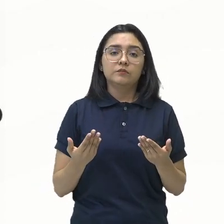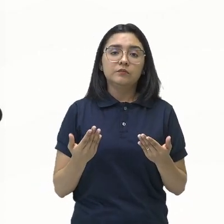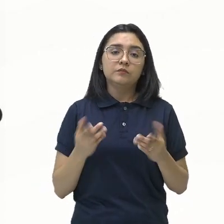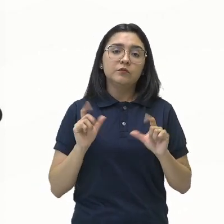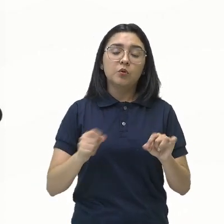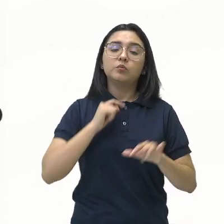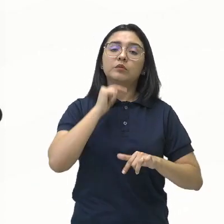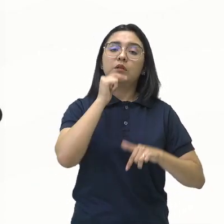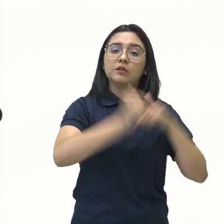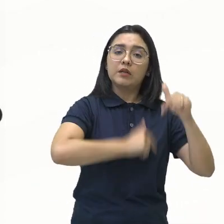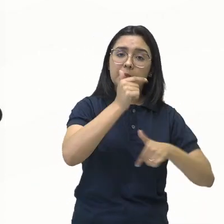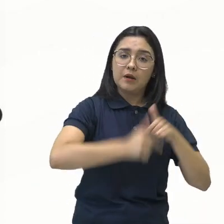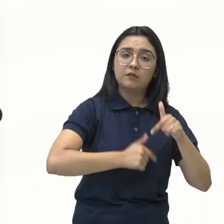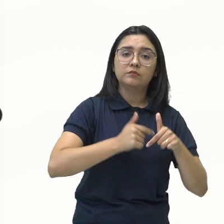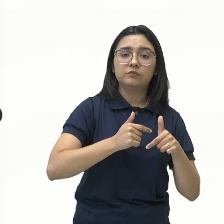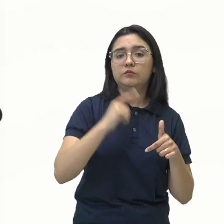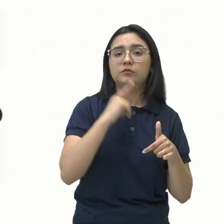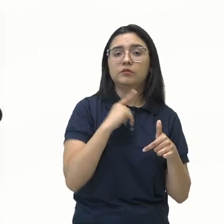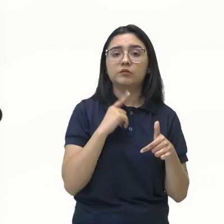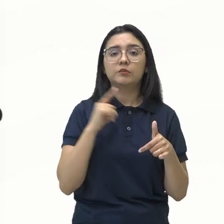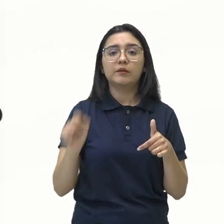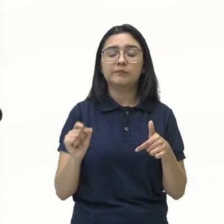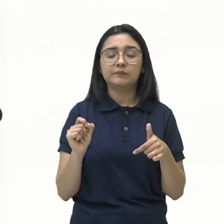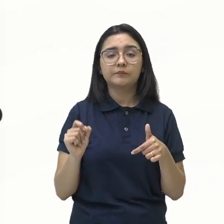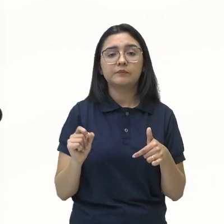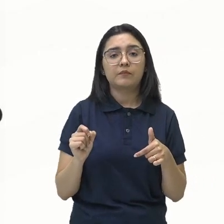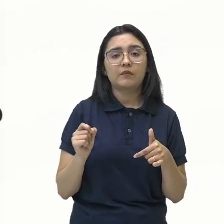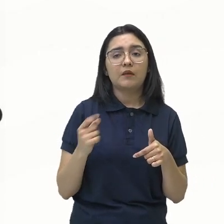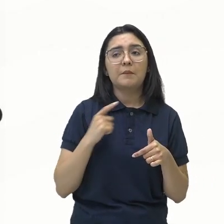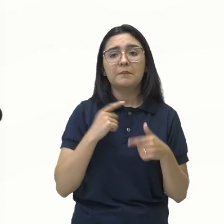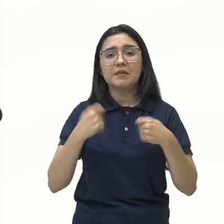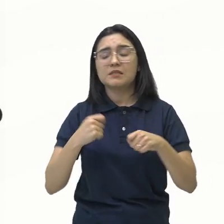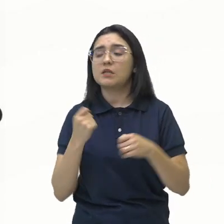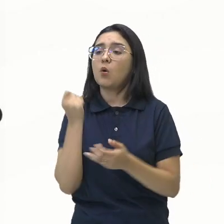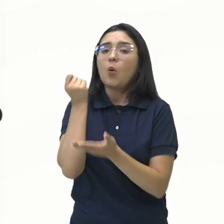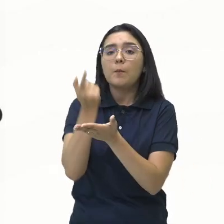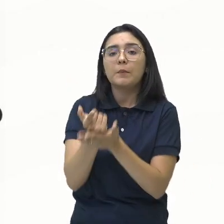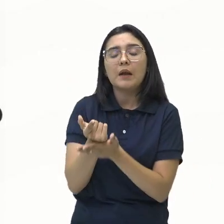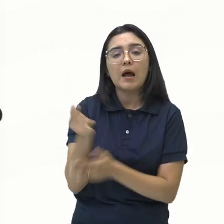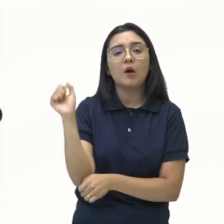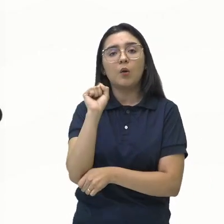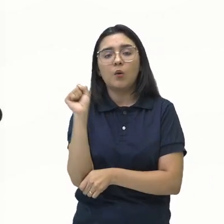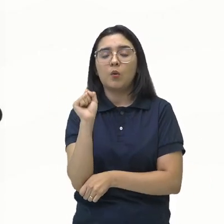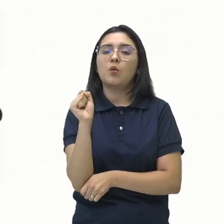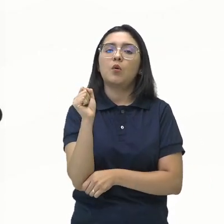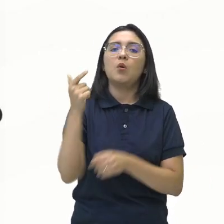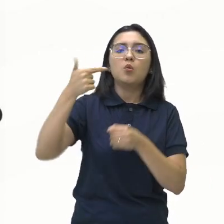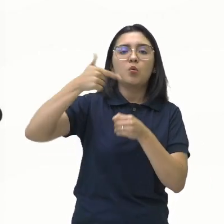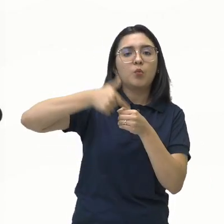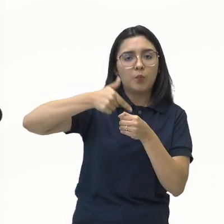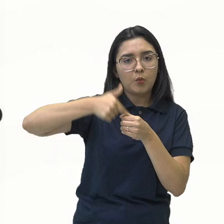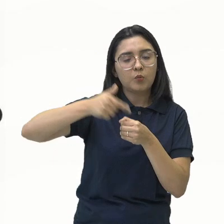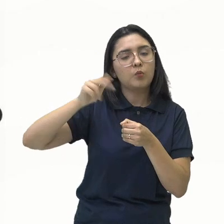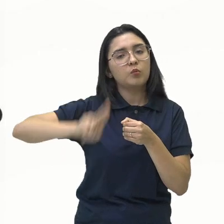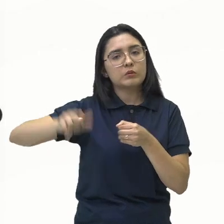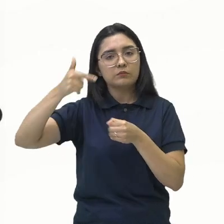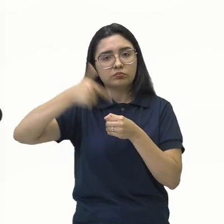do trabalhador arcar com o custo da compra do veículo, com o combustível que ele